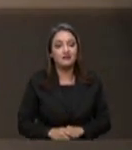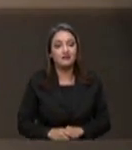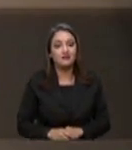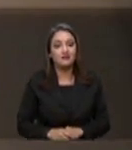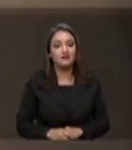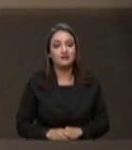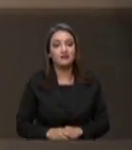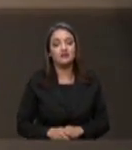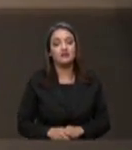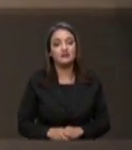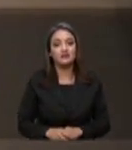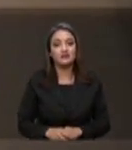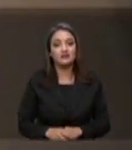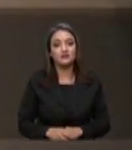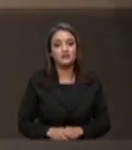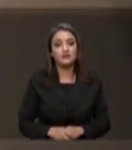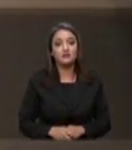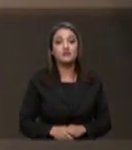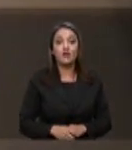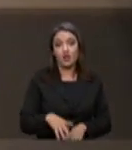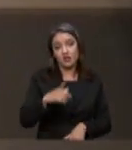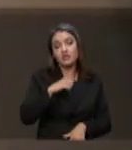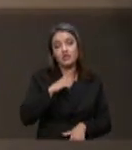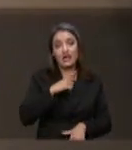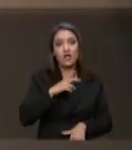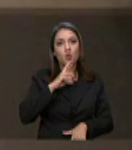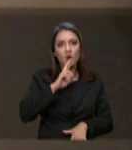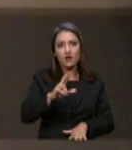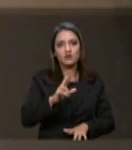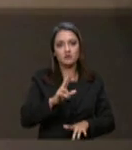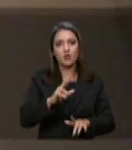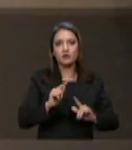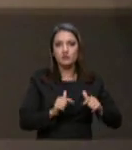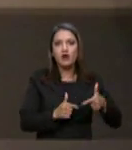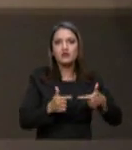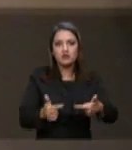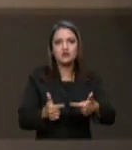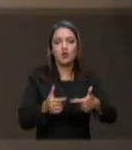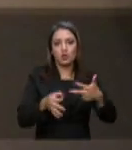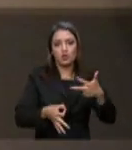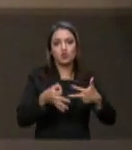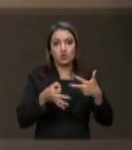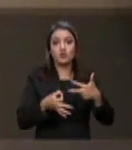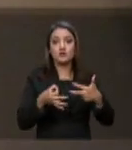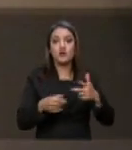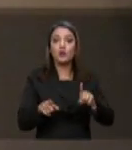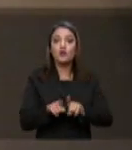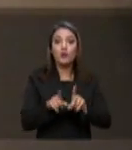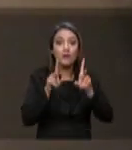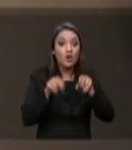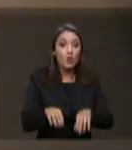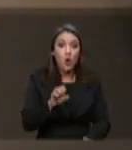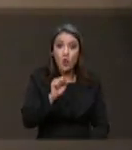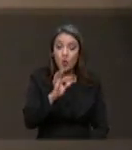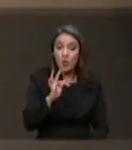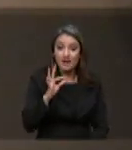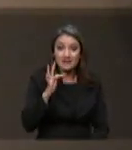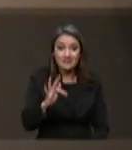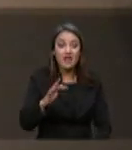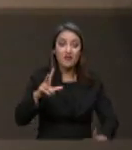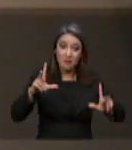e o pronunciamento por parte do Poder Judiciário e assim como Supremo